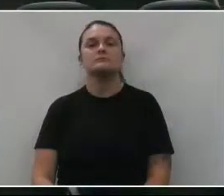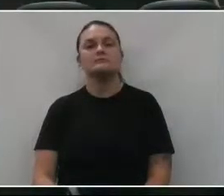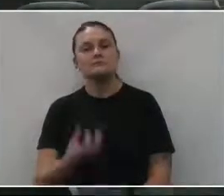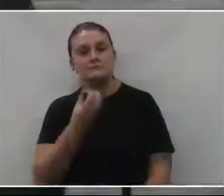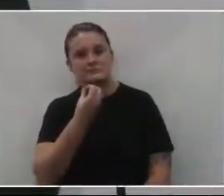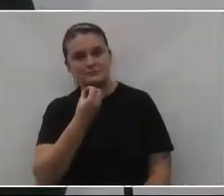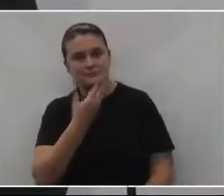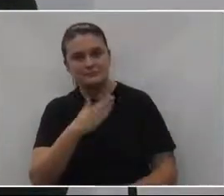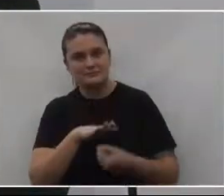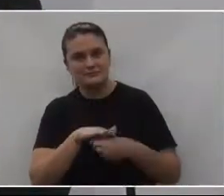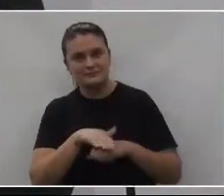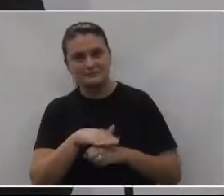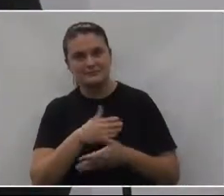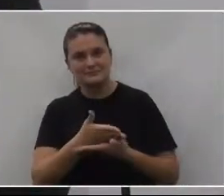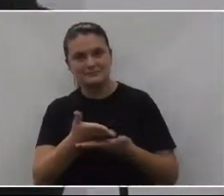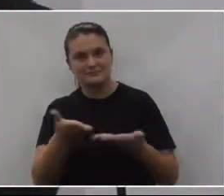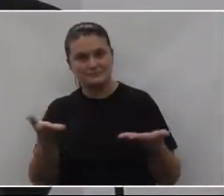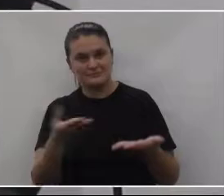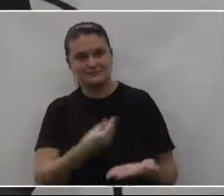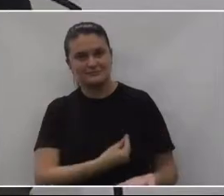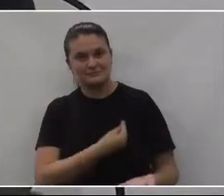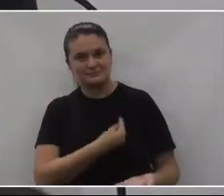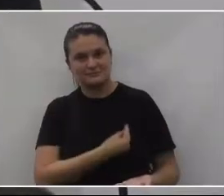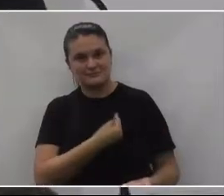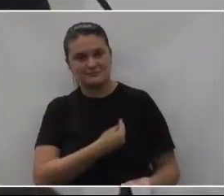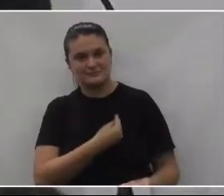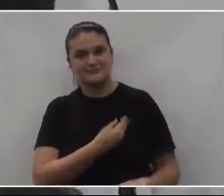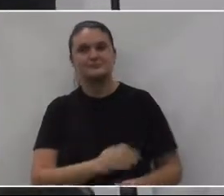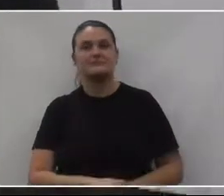Uma boa noite a todas e a todos.